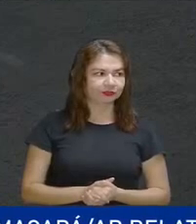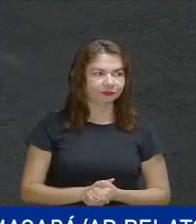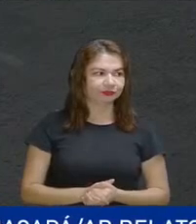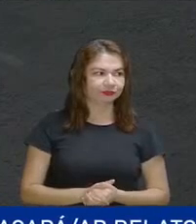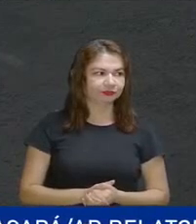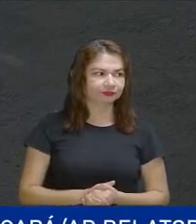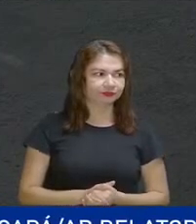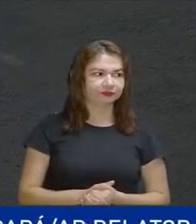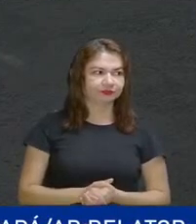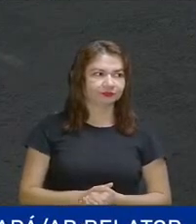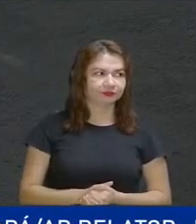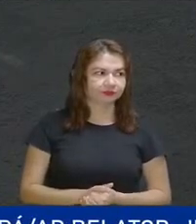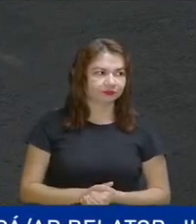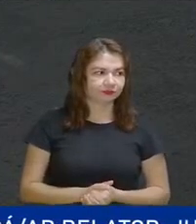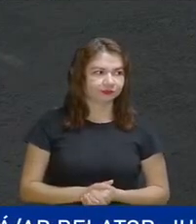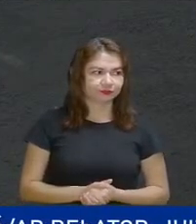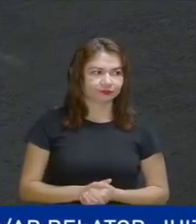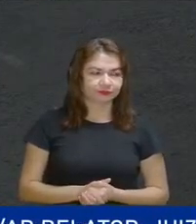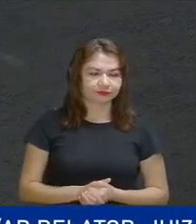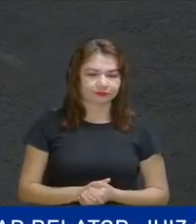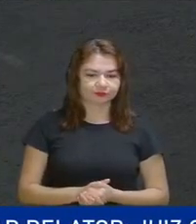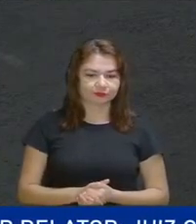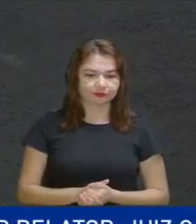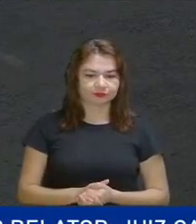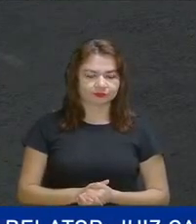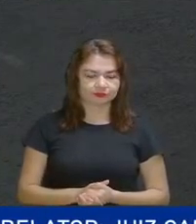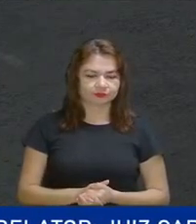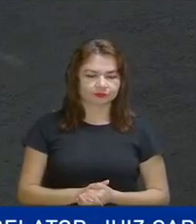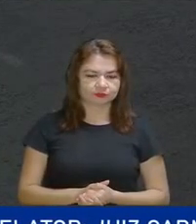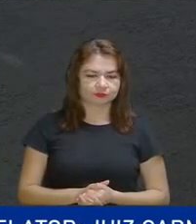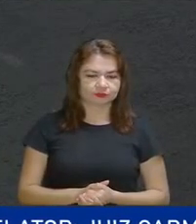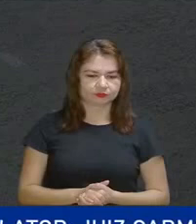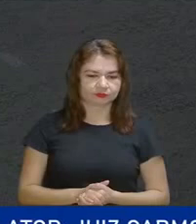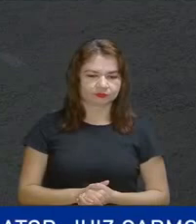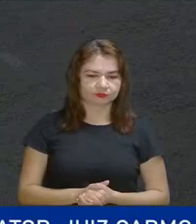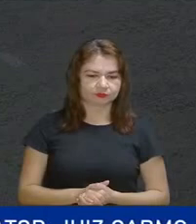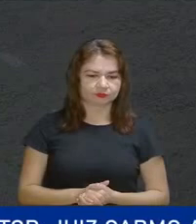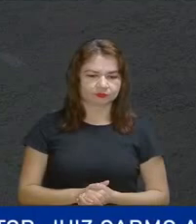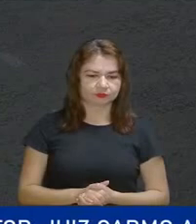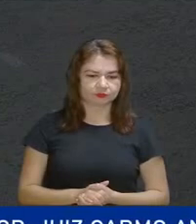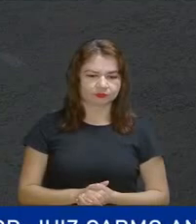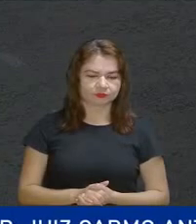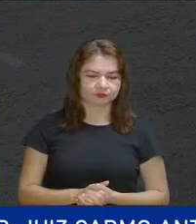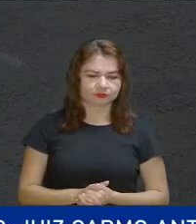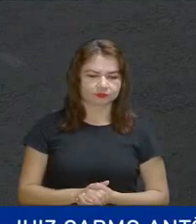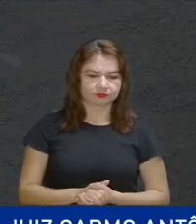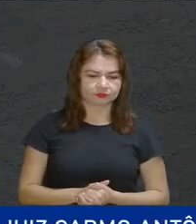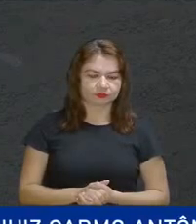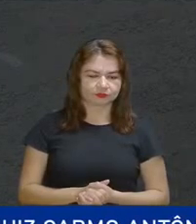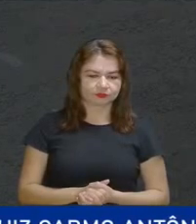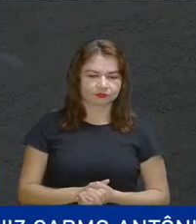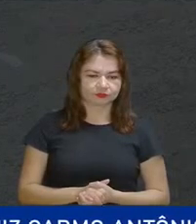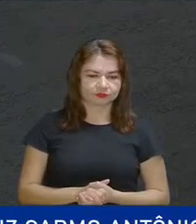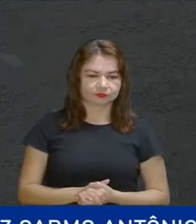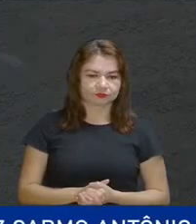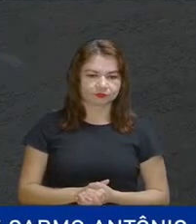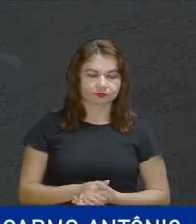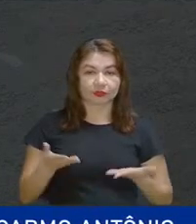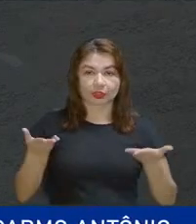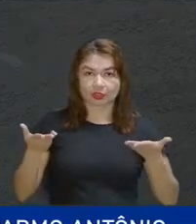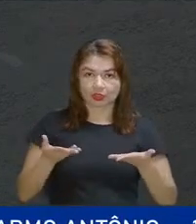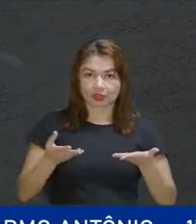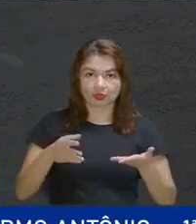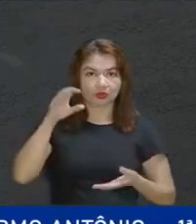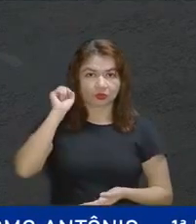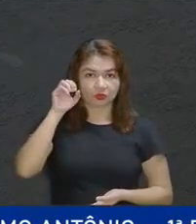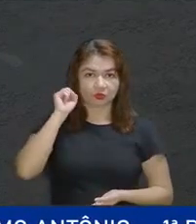quis tirar. Disse, não, Bito, Giovana, eu consultei a minha advogada, disse, olha, tua avó vai fazer 70 anos, de repente ela morre, tu vai ficar com uma bomba pra pagar, deixa ela tirar.